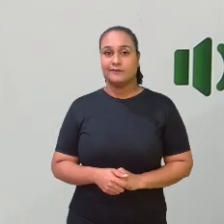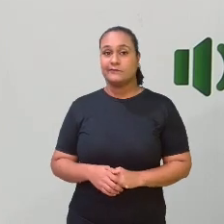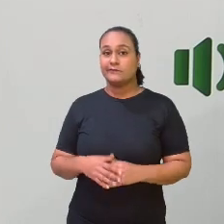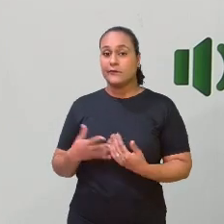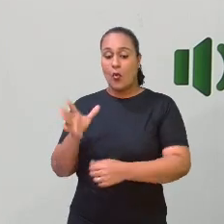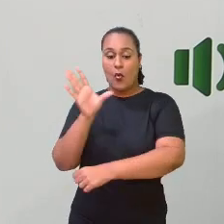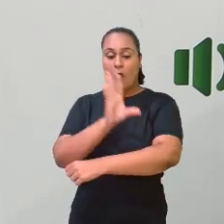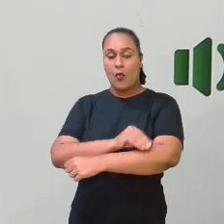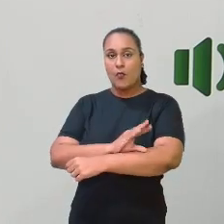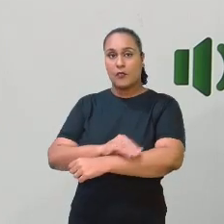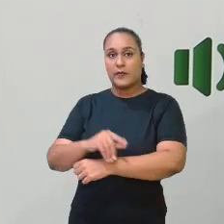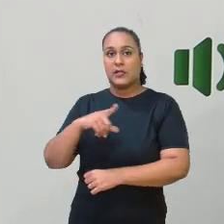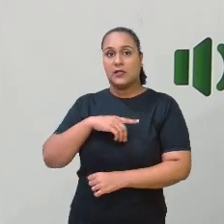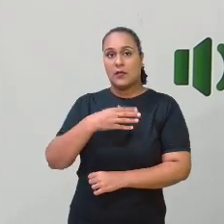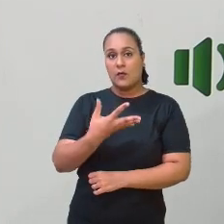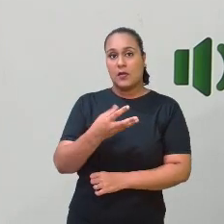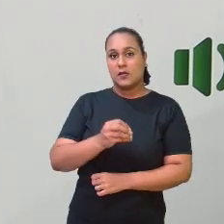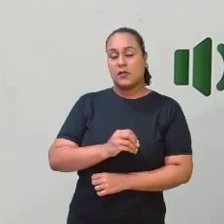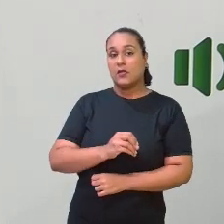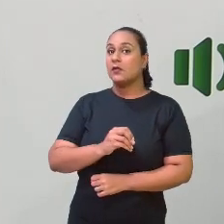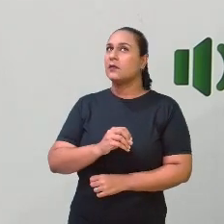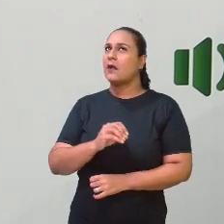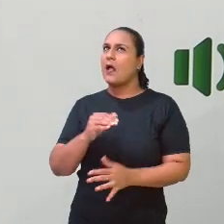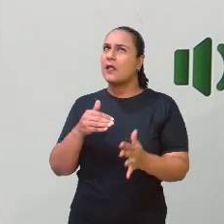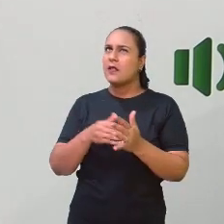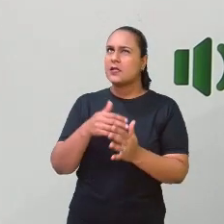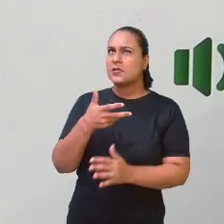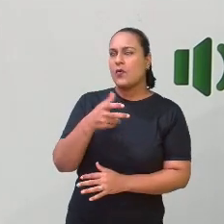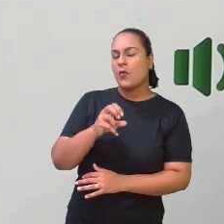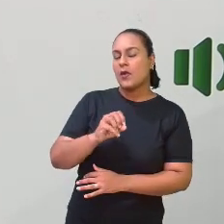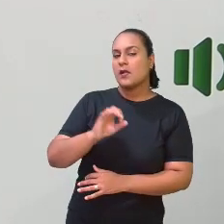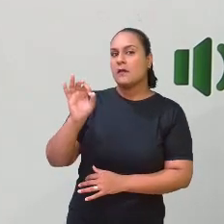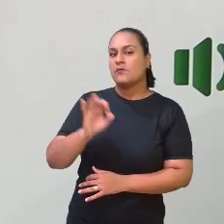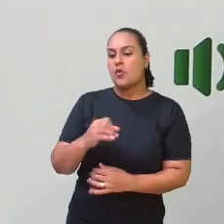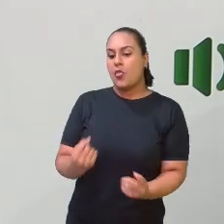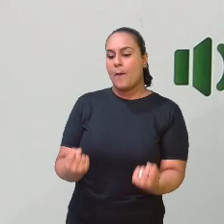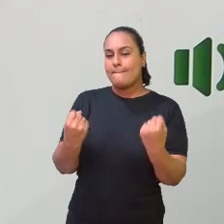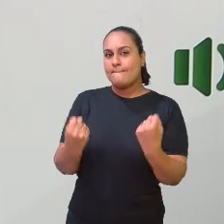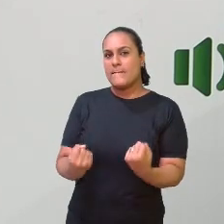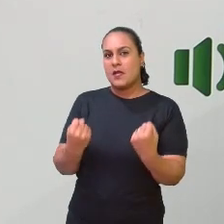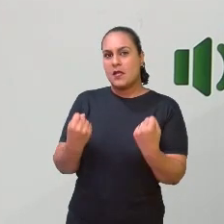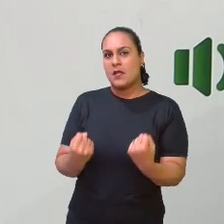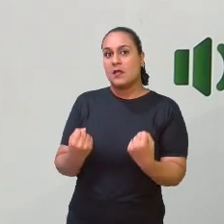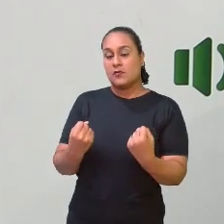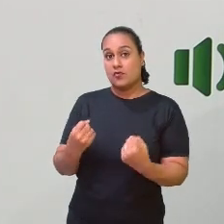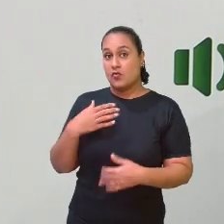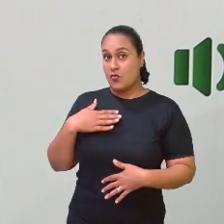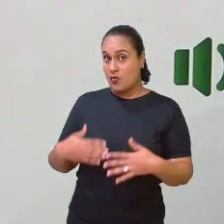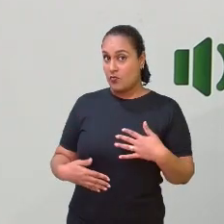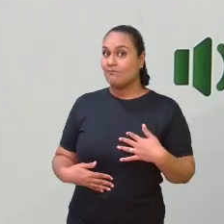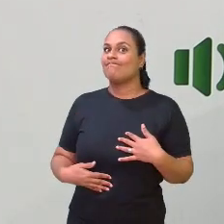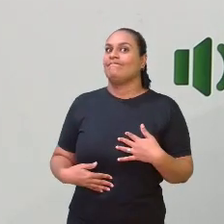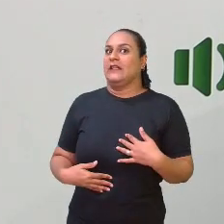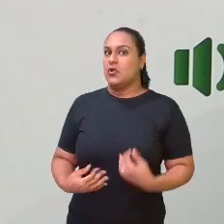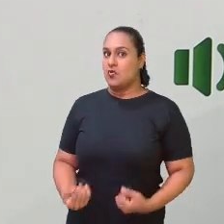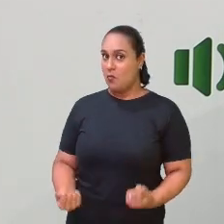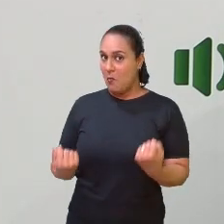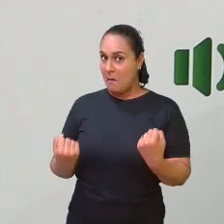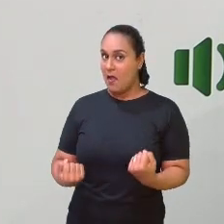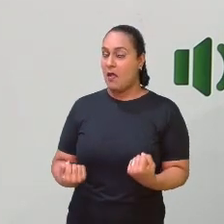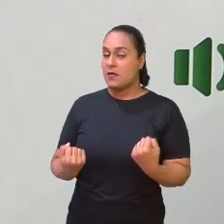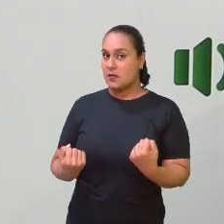Os músculos constituem 40 a 50% do peso do corpo. Vejam como os músculos são